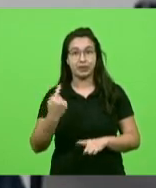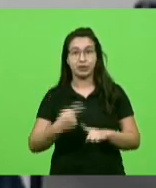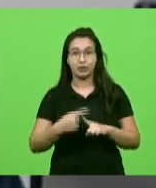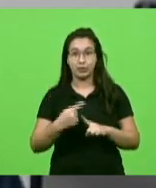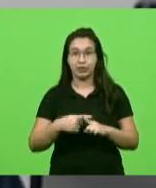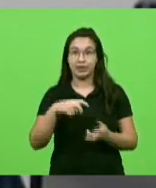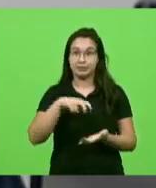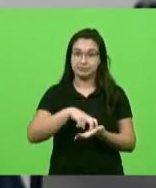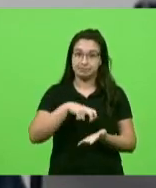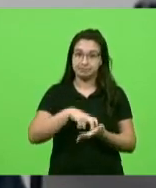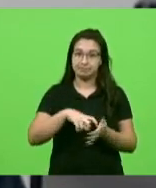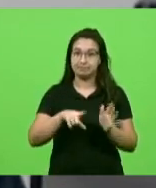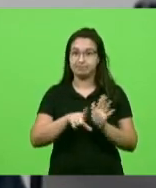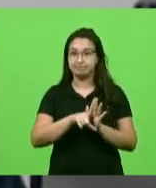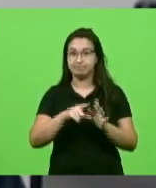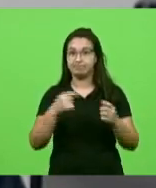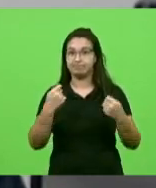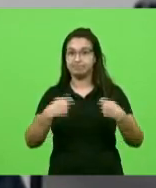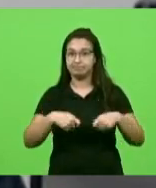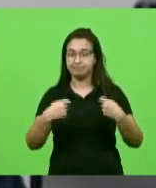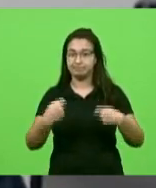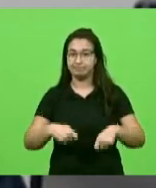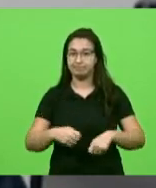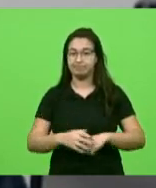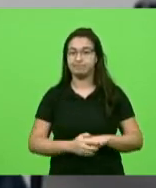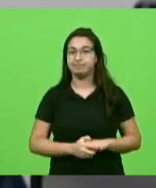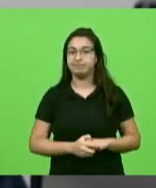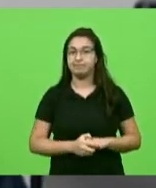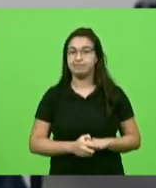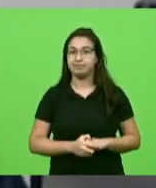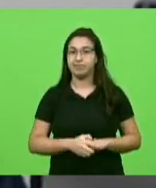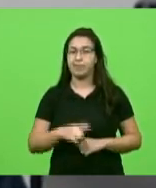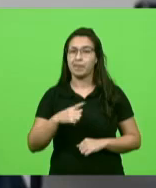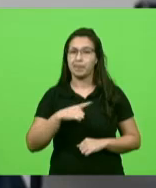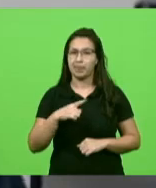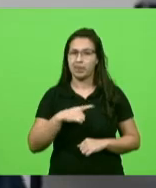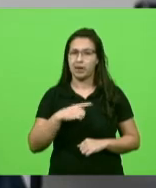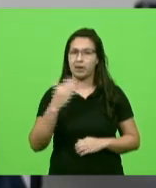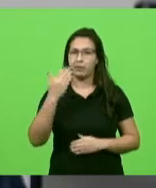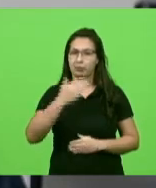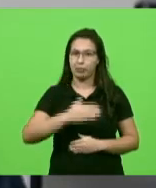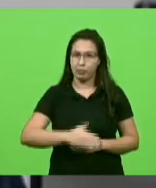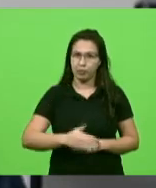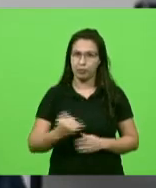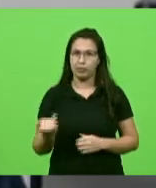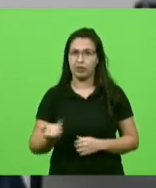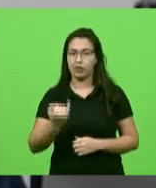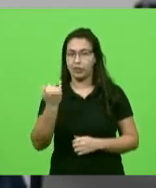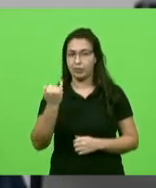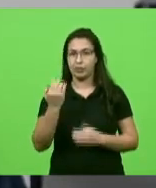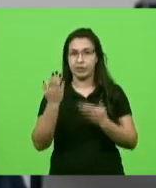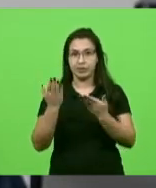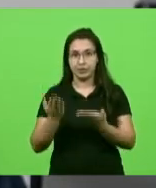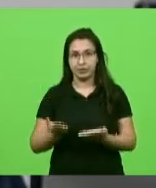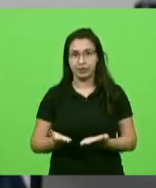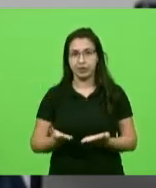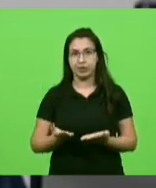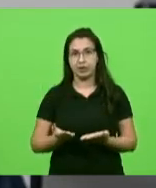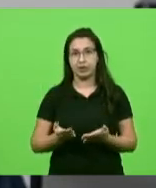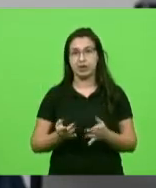penalidades legais essa feita por considerar presente indício relevante da conduta omissiva do representado